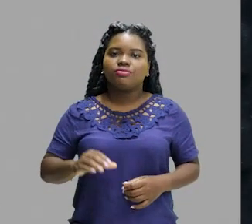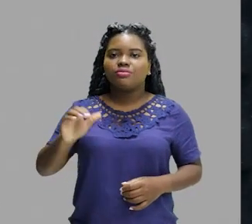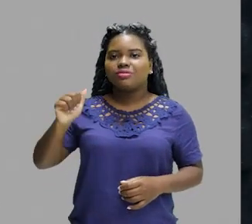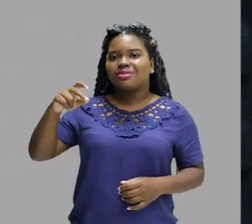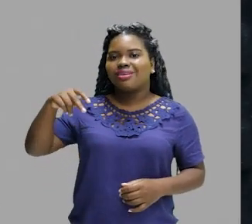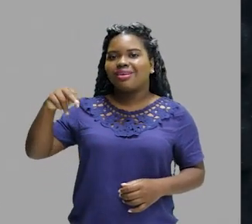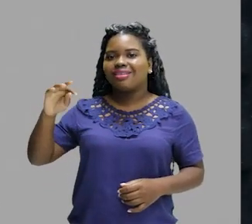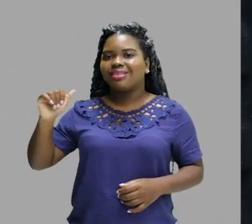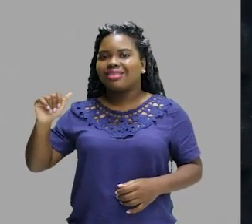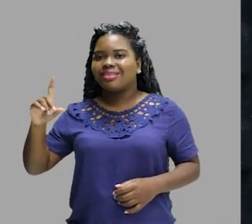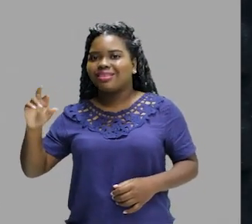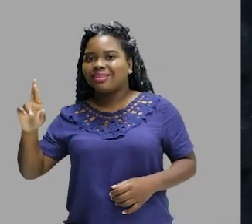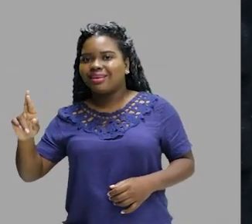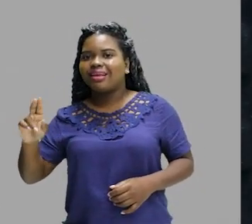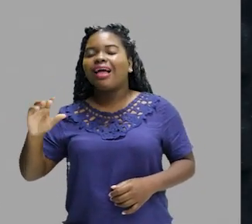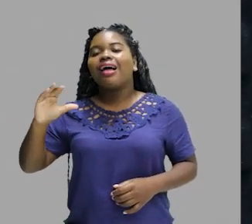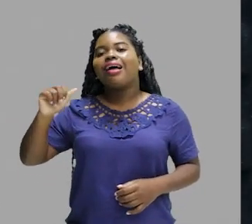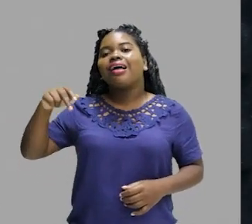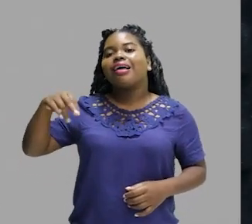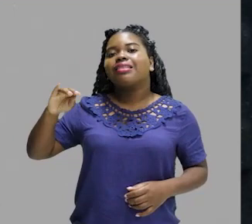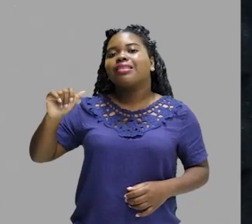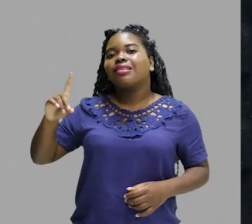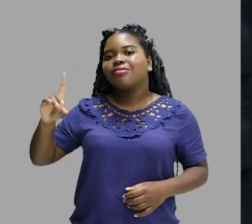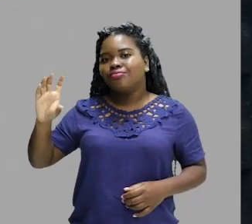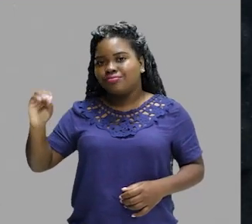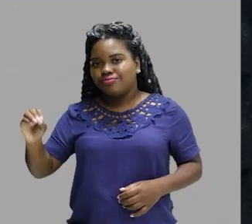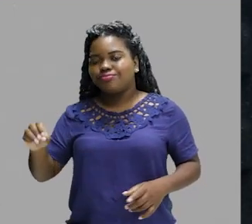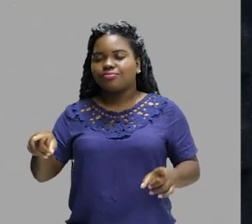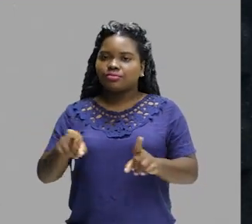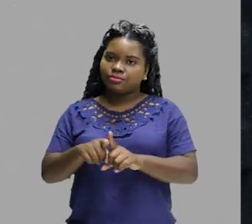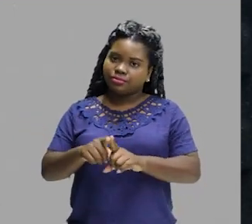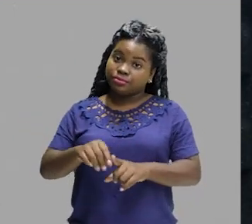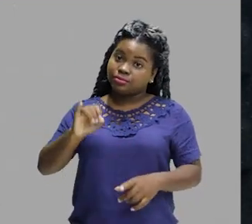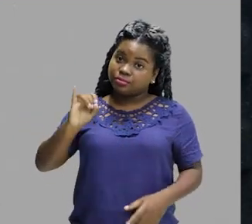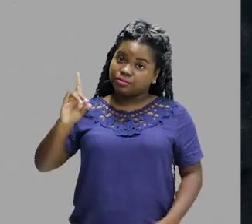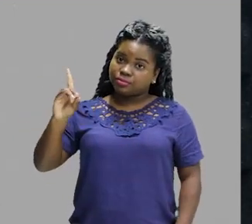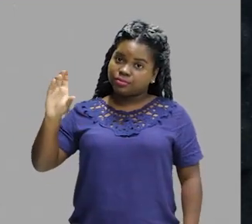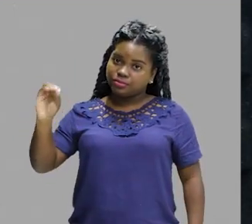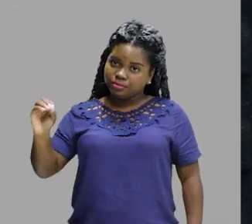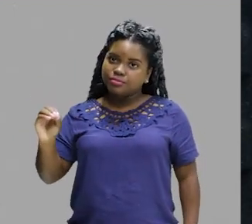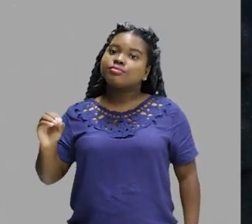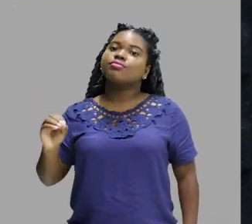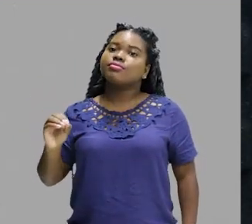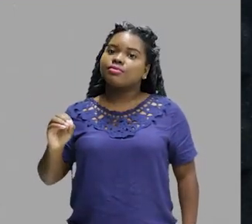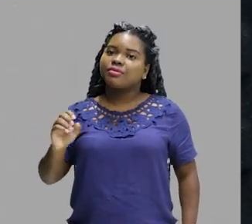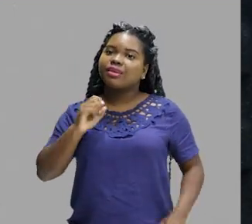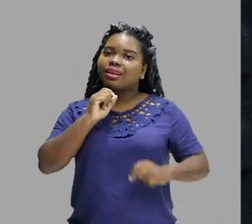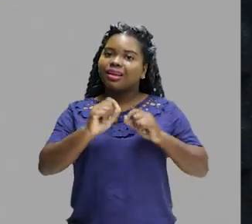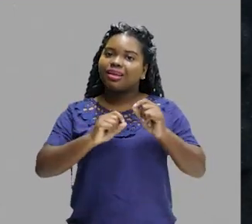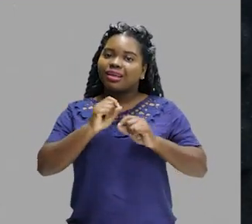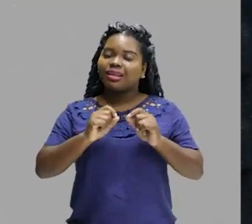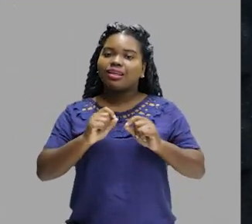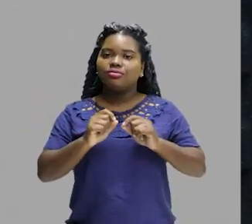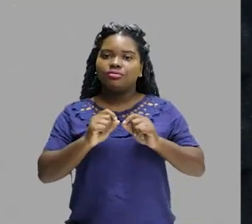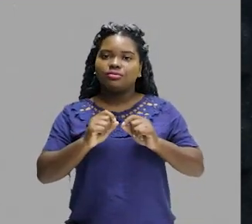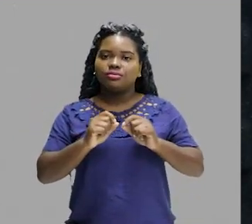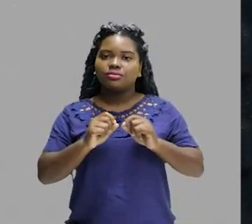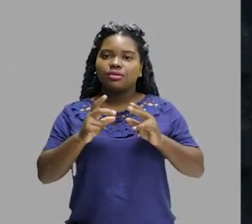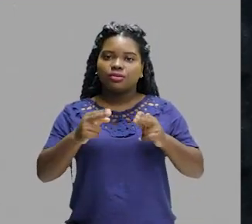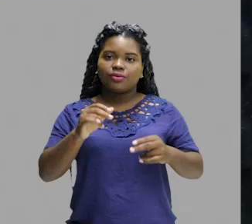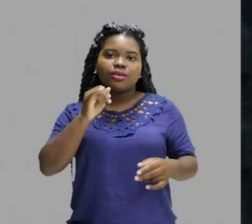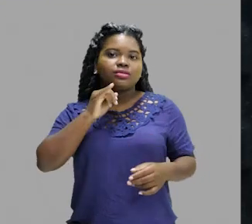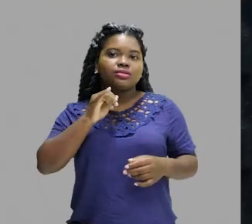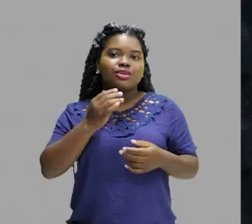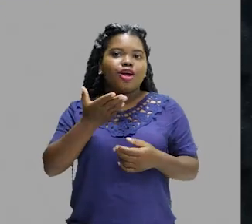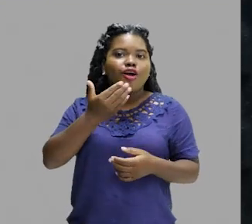cantar, cantado, e em ido, comer ou sorrir, que fazem parte da segunda conjugação em